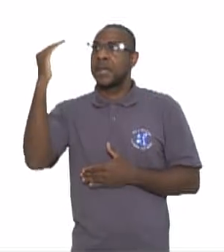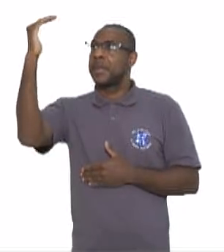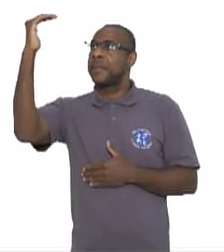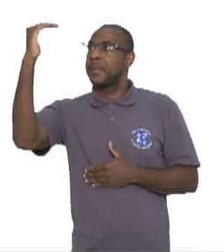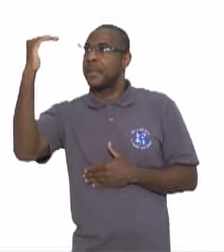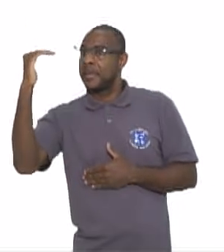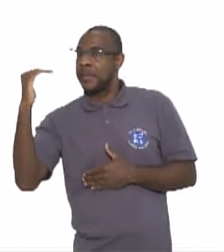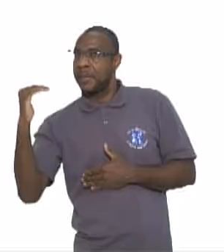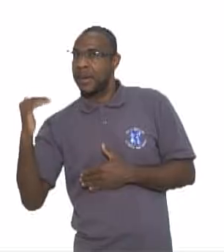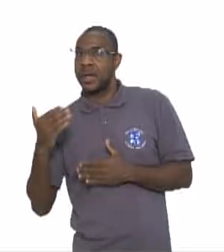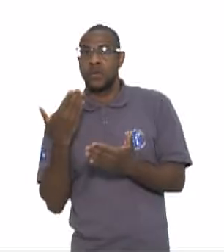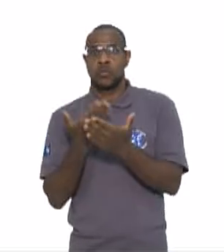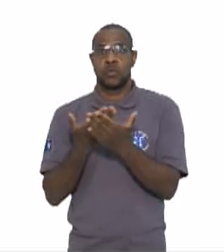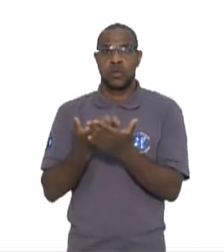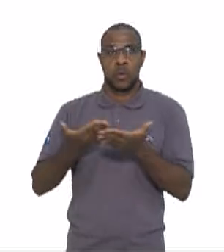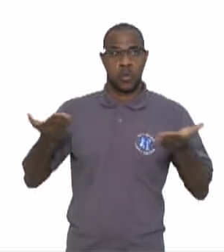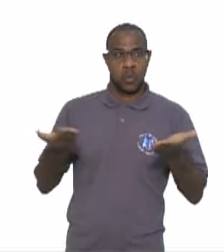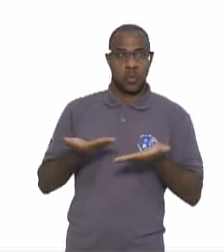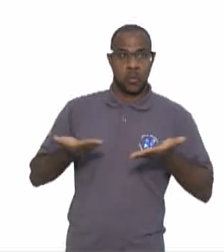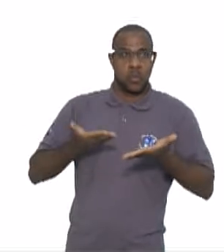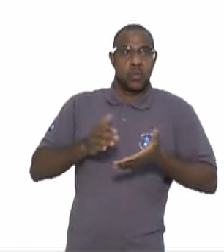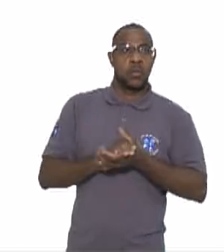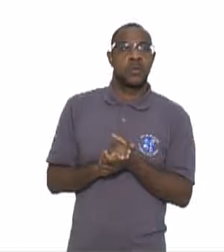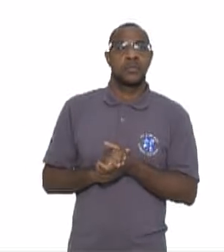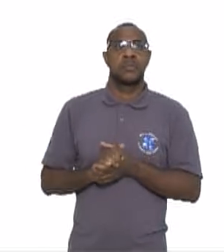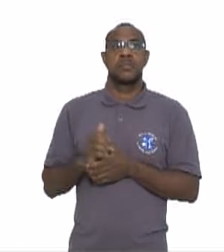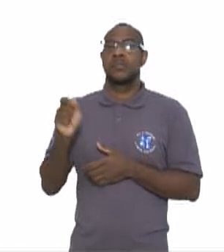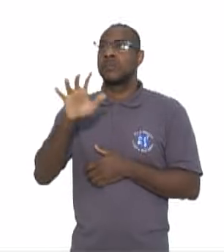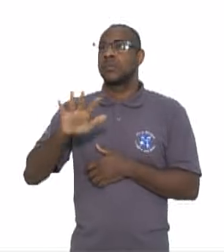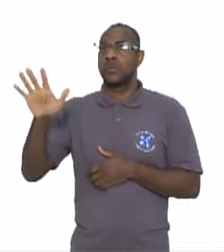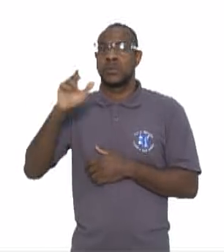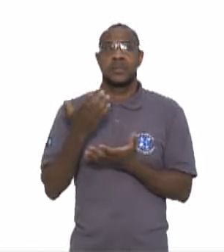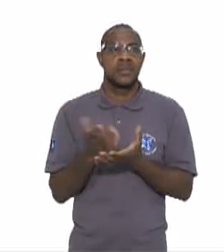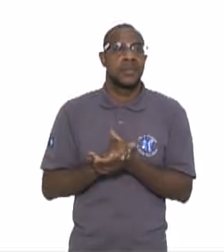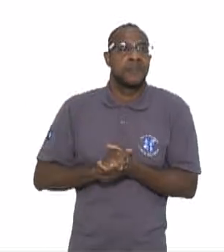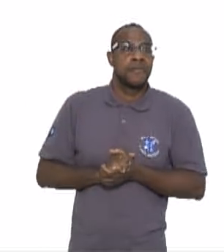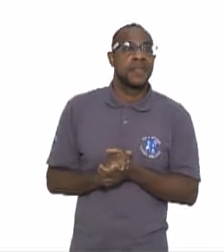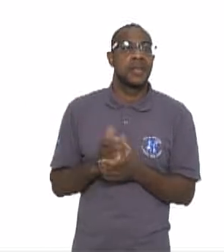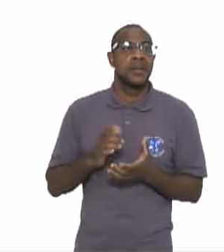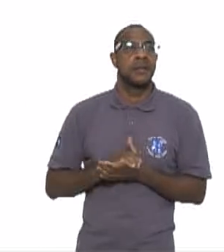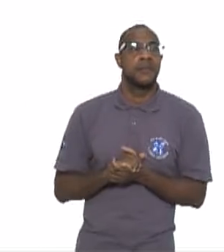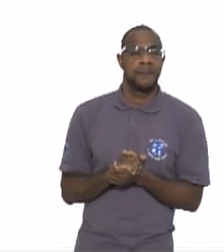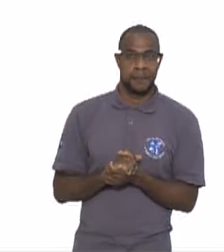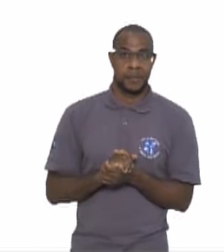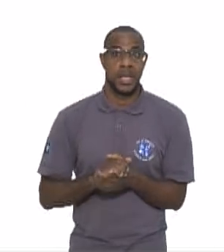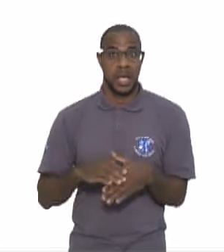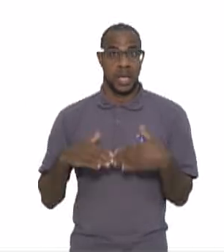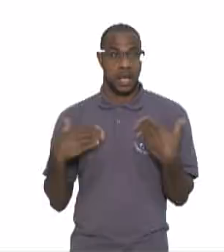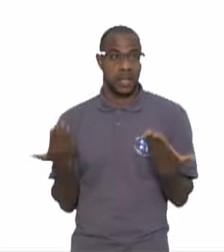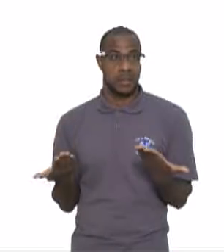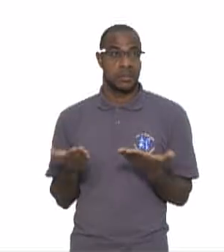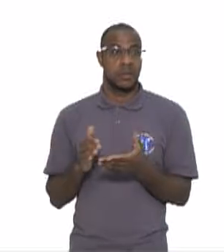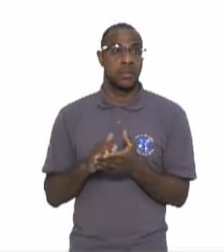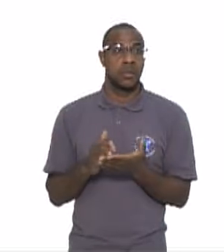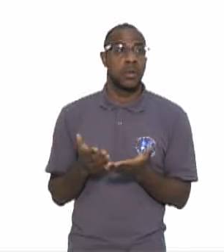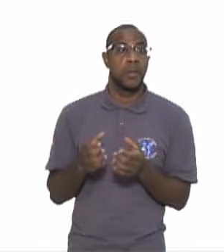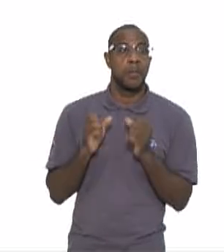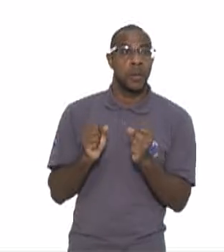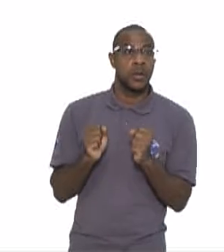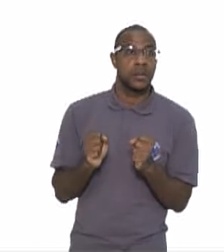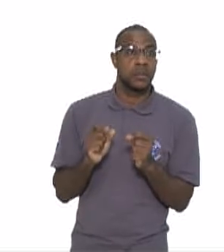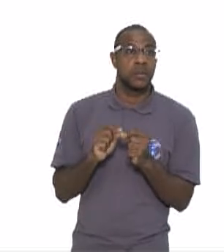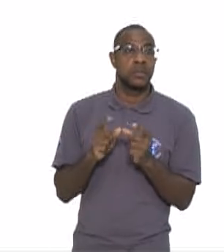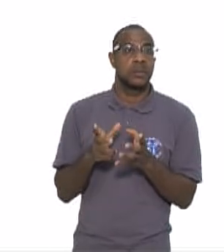do Baixo Amazonas. A afetividade e a magia atribuída aos objetos podem ser comparadas nas diferentes culturas. Podemos